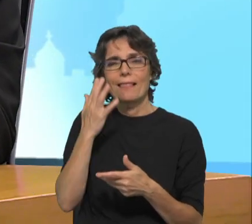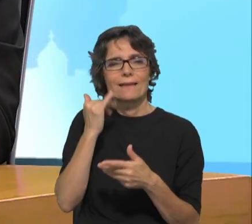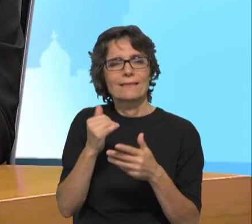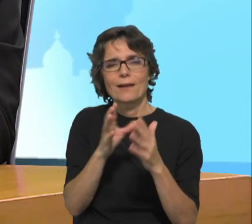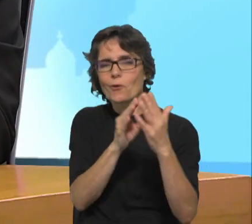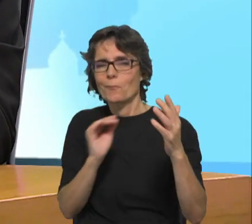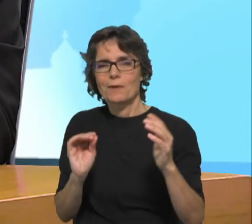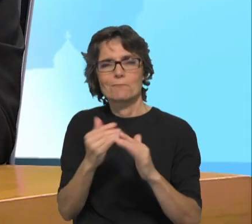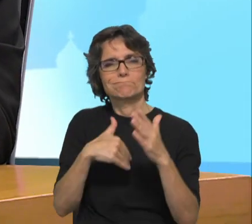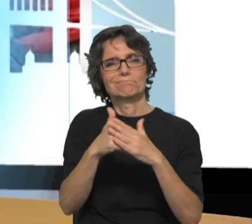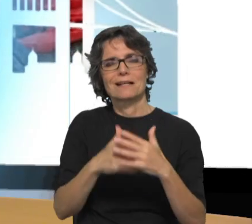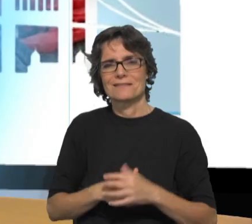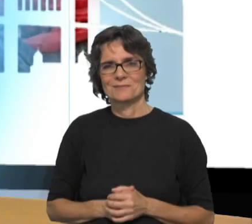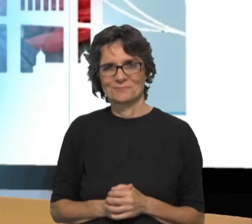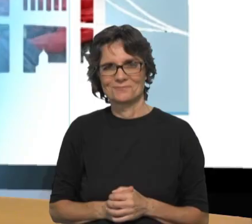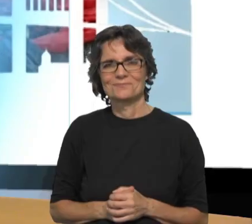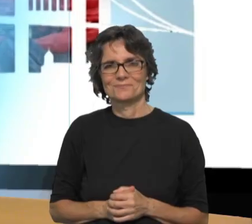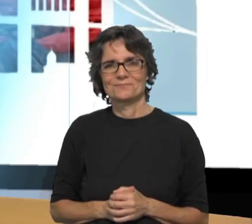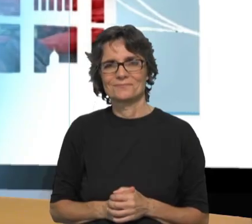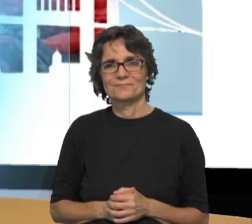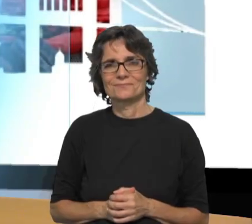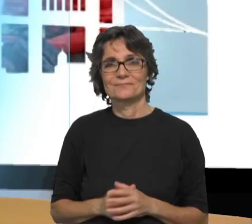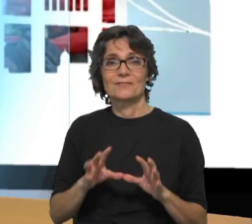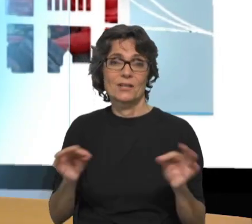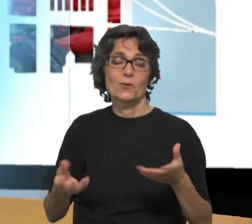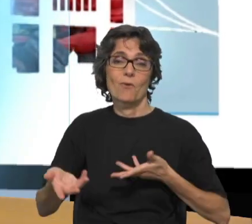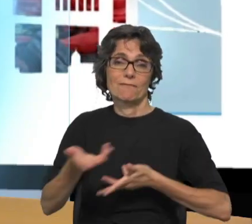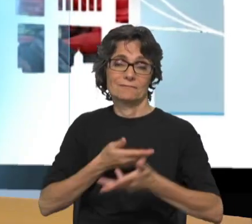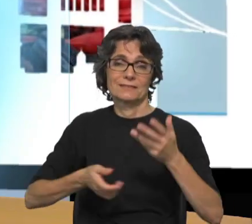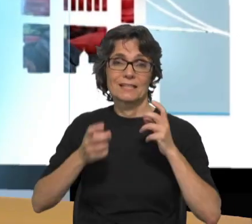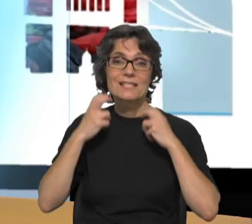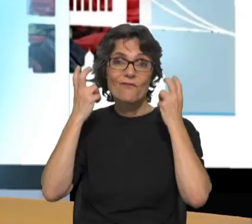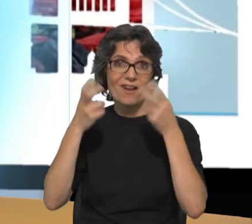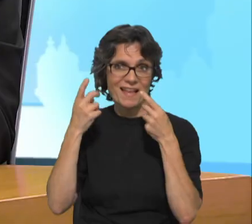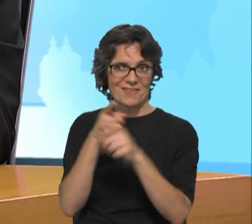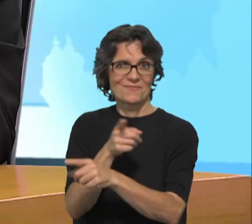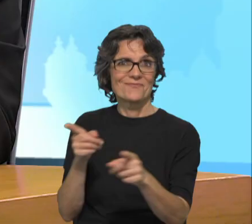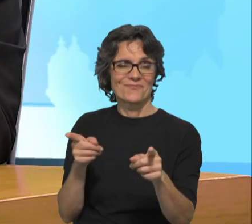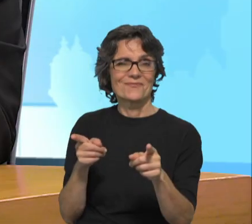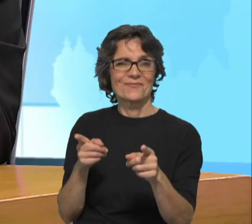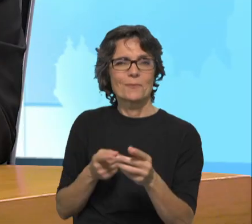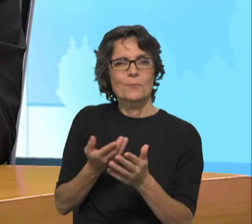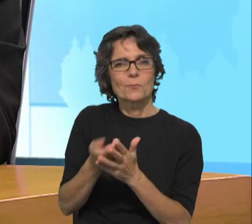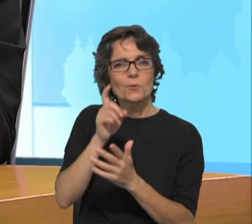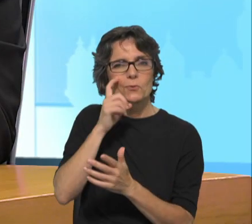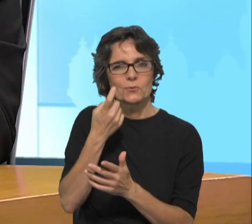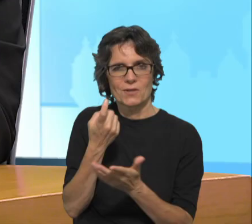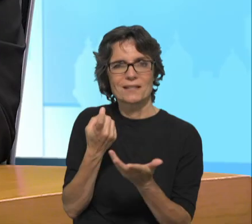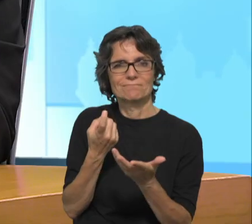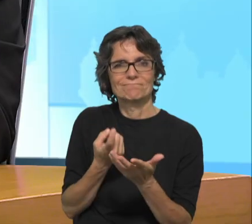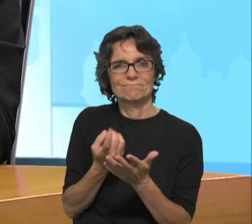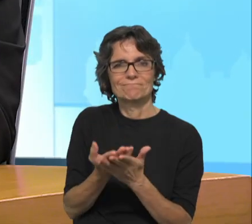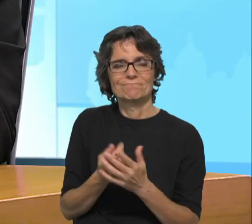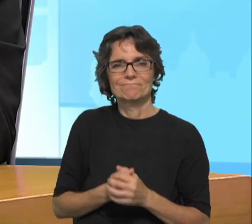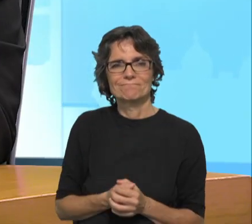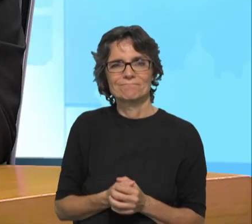Ele como pastores. E o que devem estas ovelhas também propor, perguntar, procurar nos pastores? Sim, devem, acho que